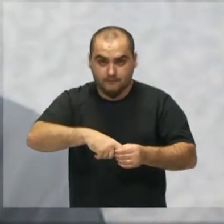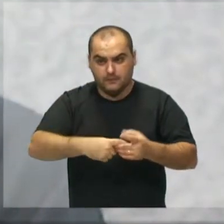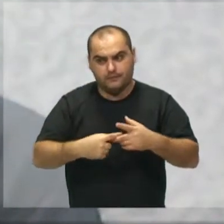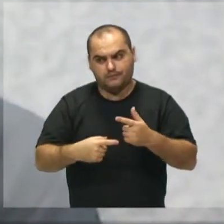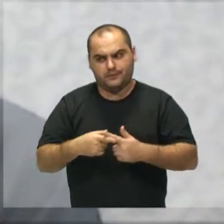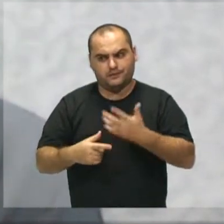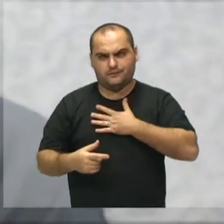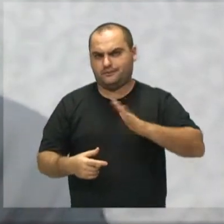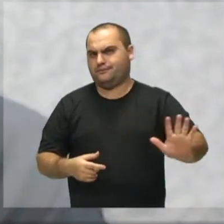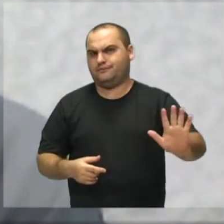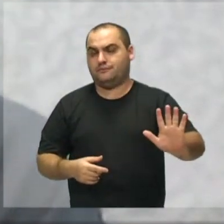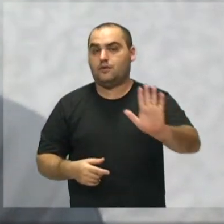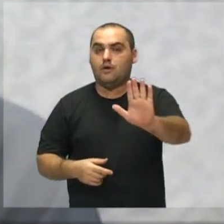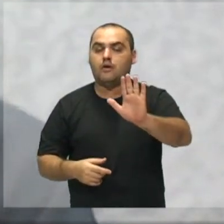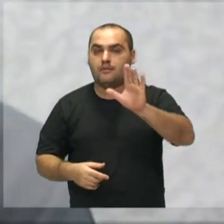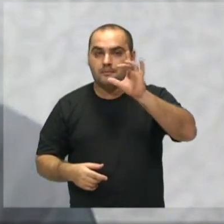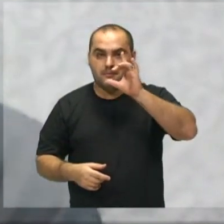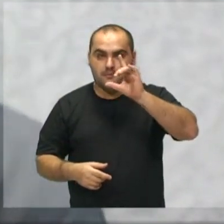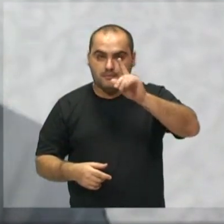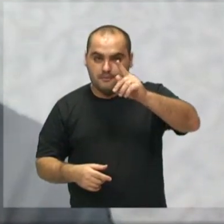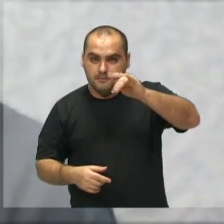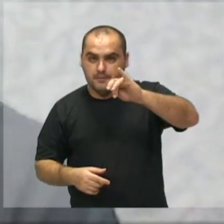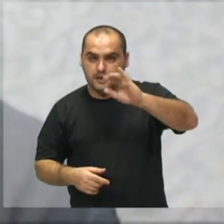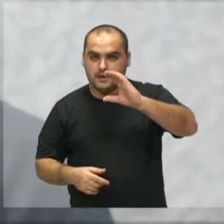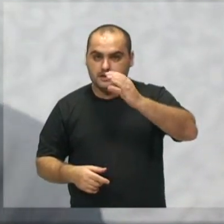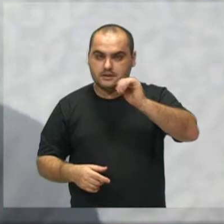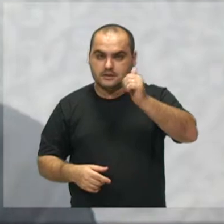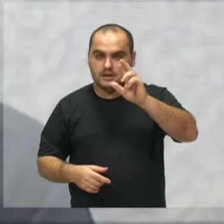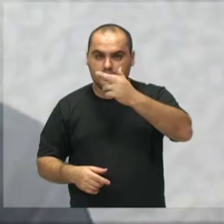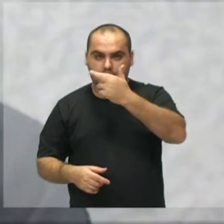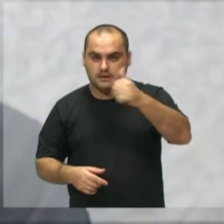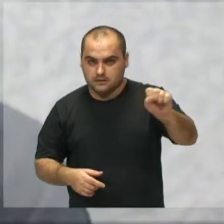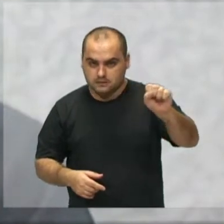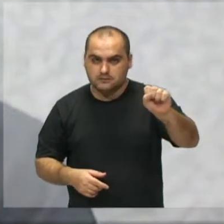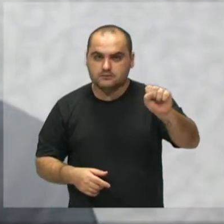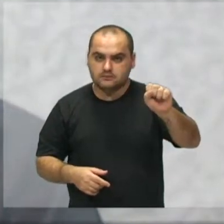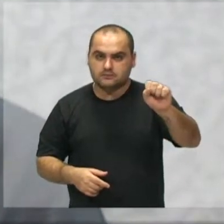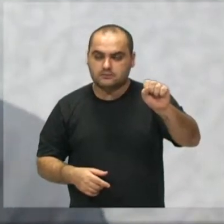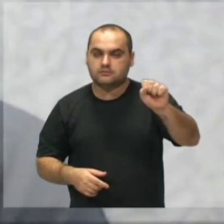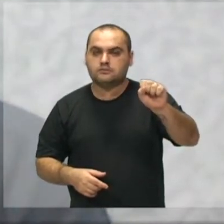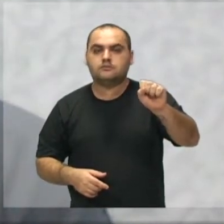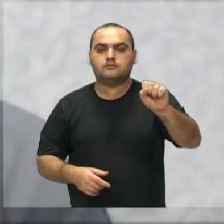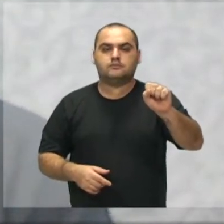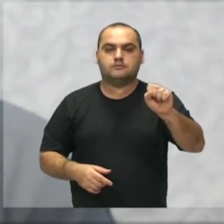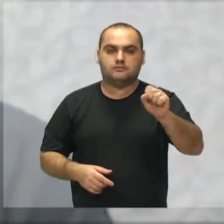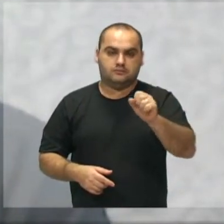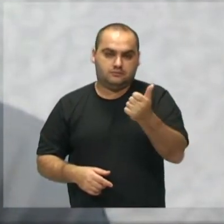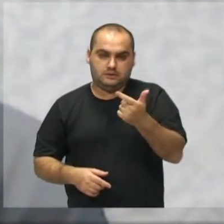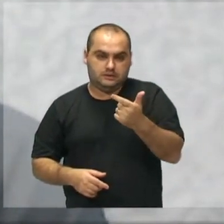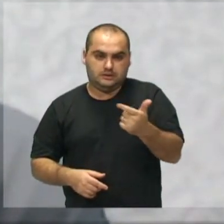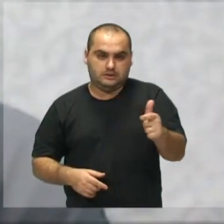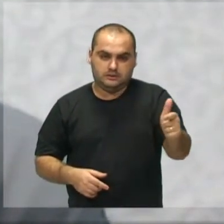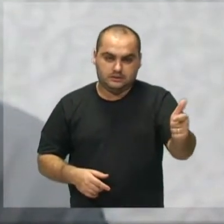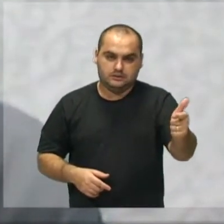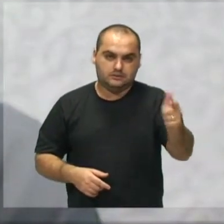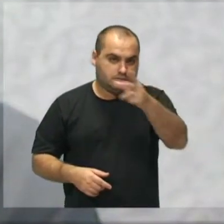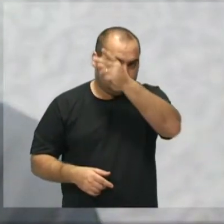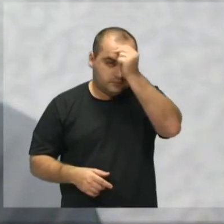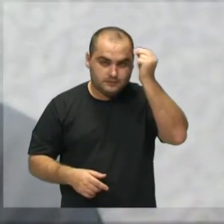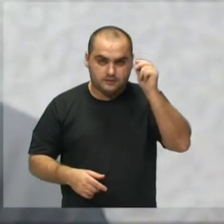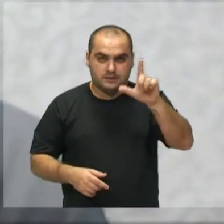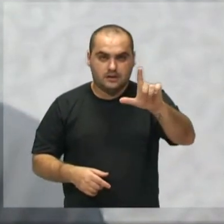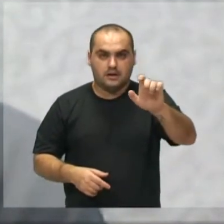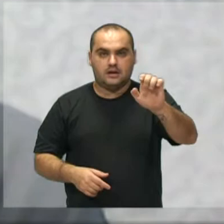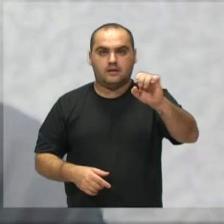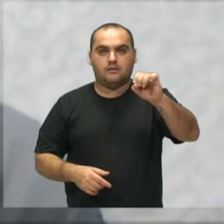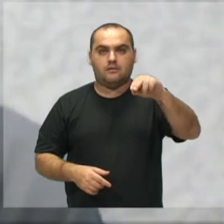condição. Foi em Balneário Pissarras, o Thiago Baldi acabou vencedor, não tinha condição do prefeito Leonel